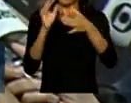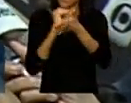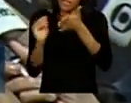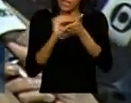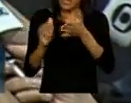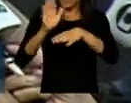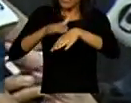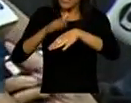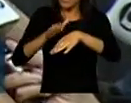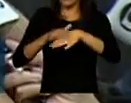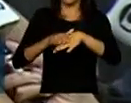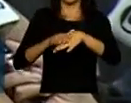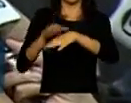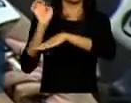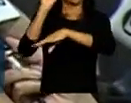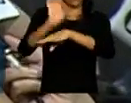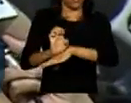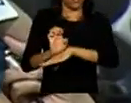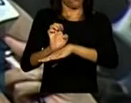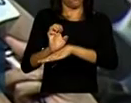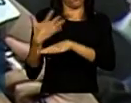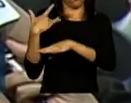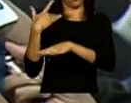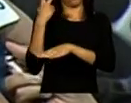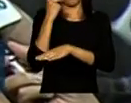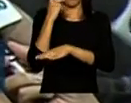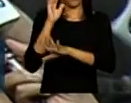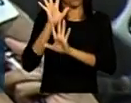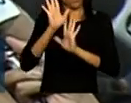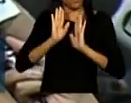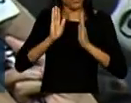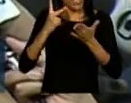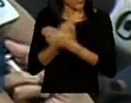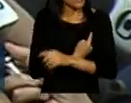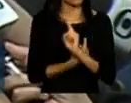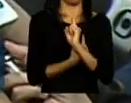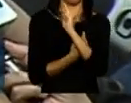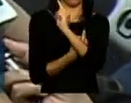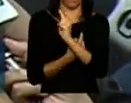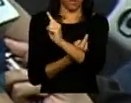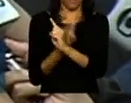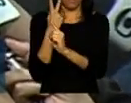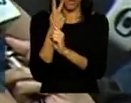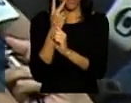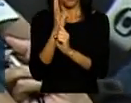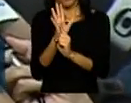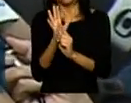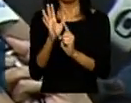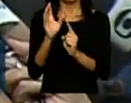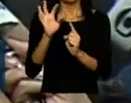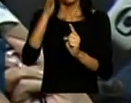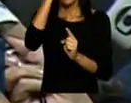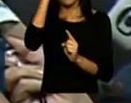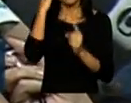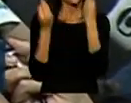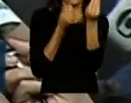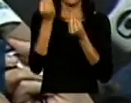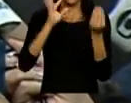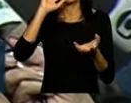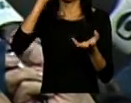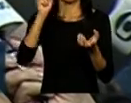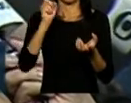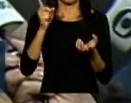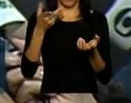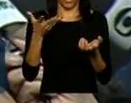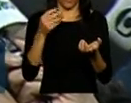Sobretudo com a Secretaria Estadual de Saúde do Ceará é um caso localizado é um surto localizado contido com as ações tomadas pela secretaria